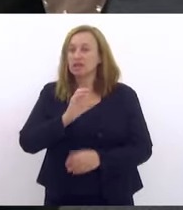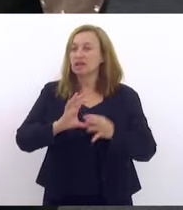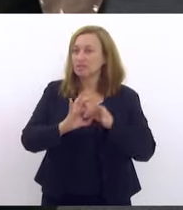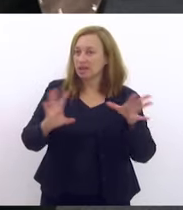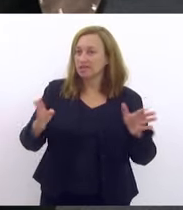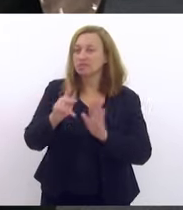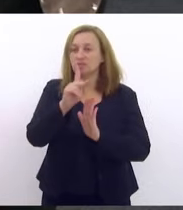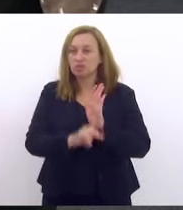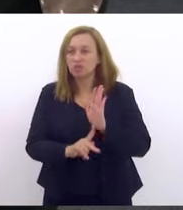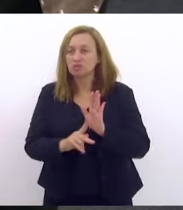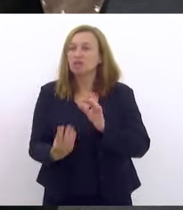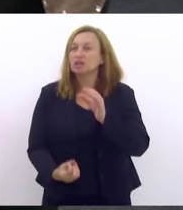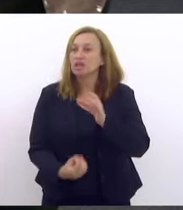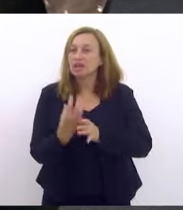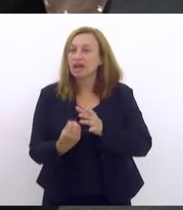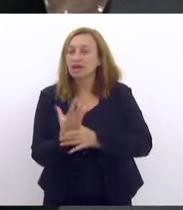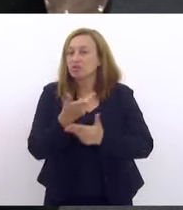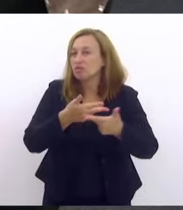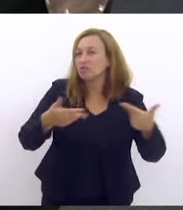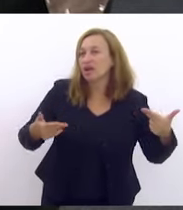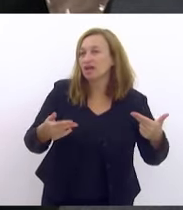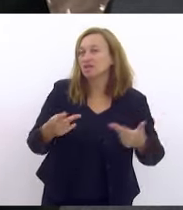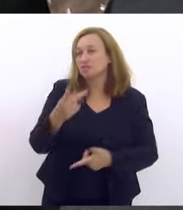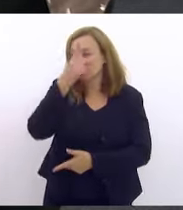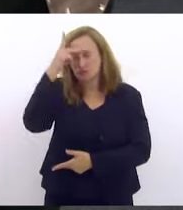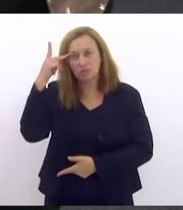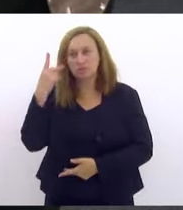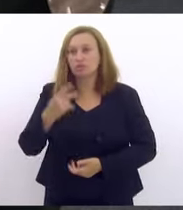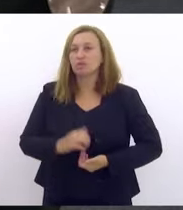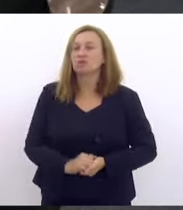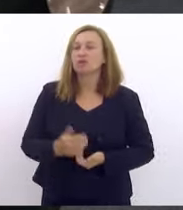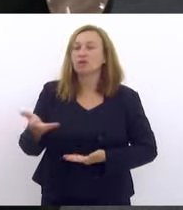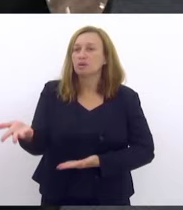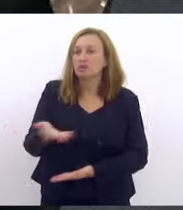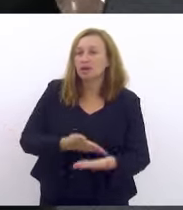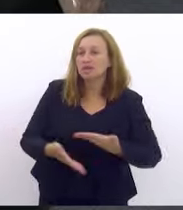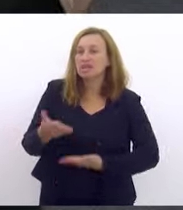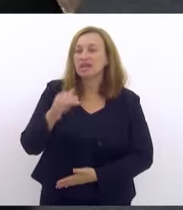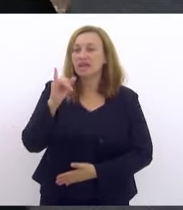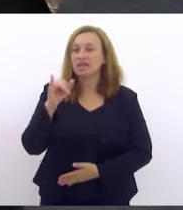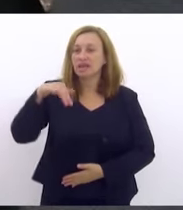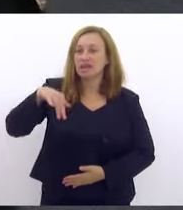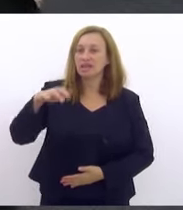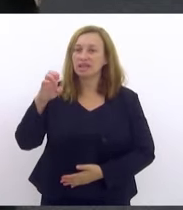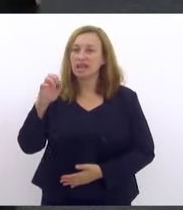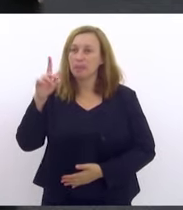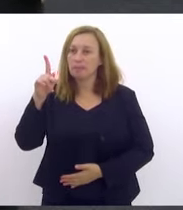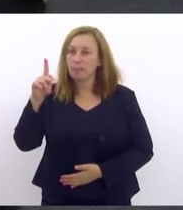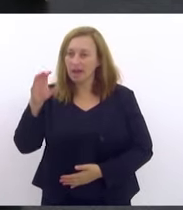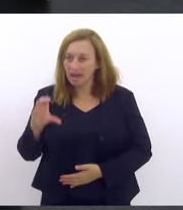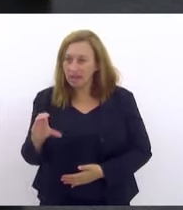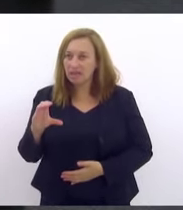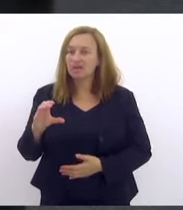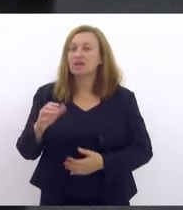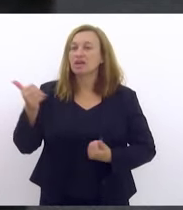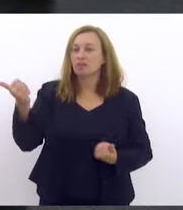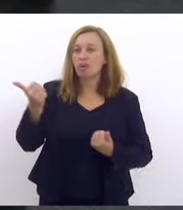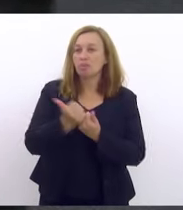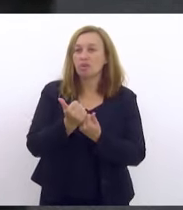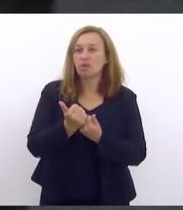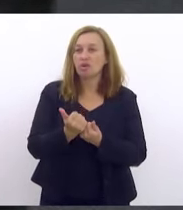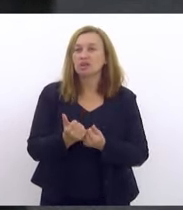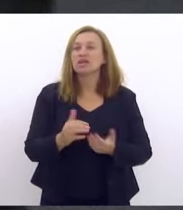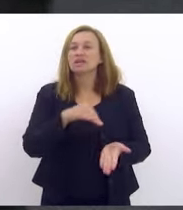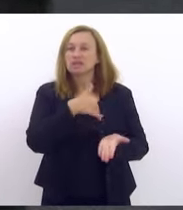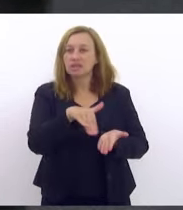foi construído a muitas mãos. Ele foi construído conosco, em parceria com o INEPAC e com o apoio pleno da nossa secretária de